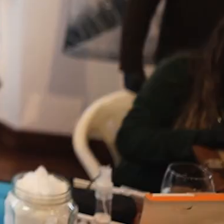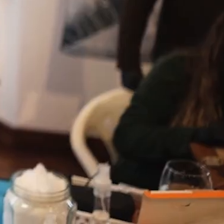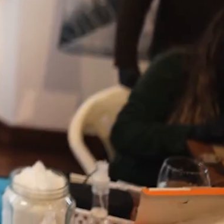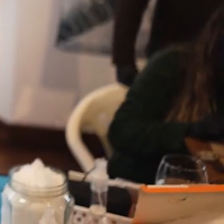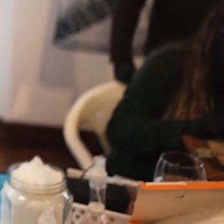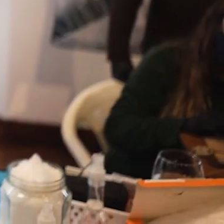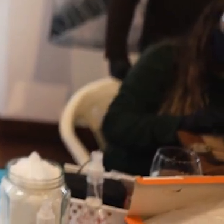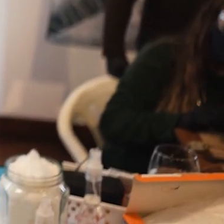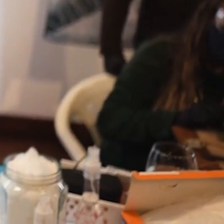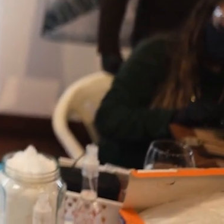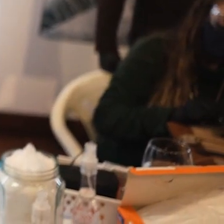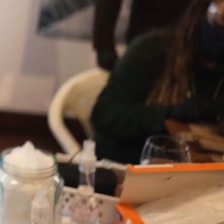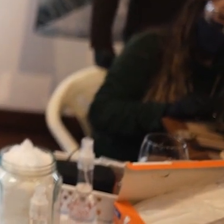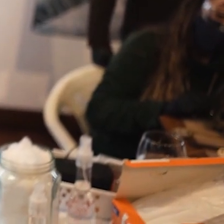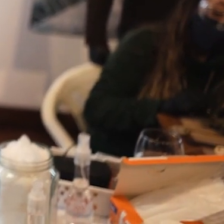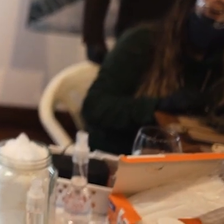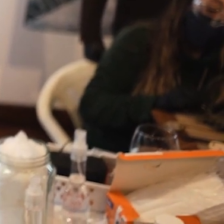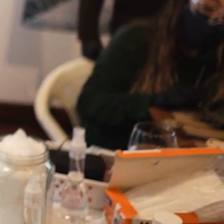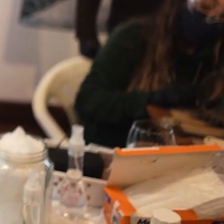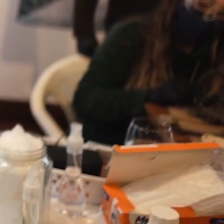xilol.